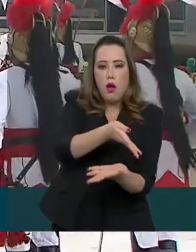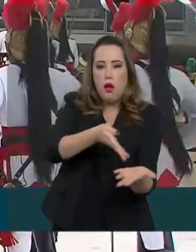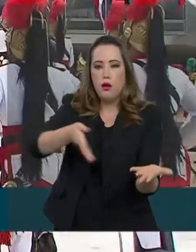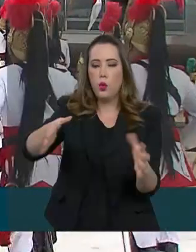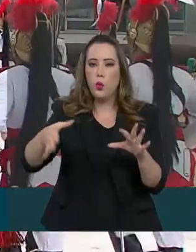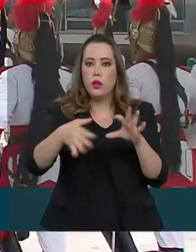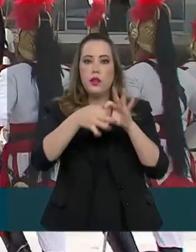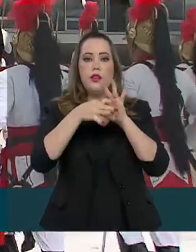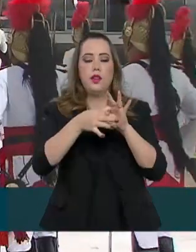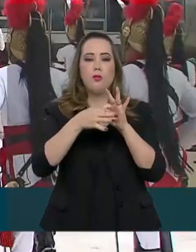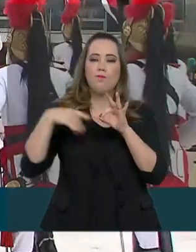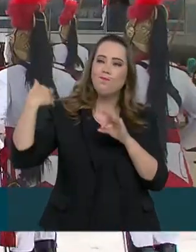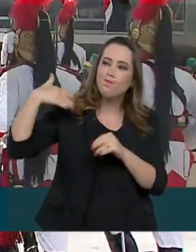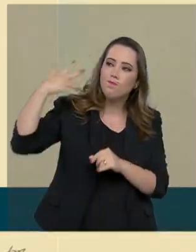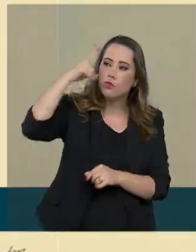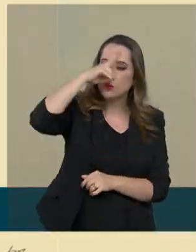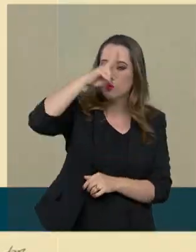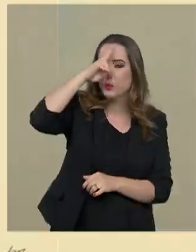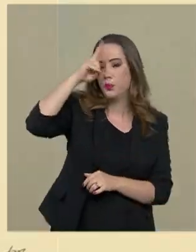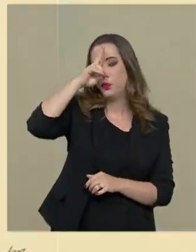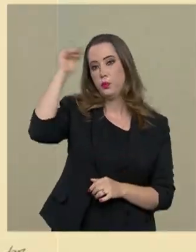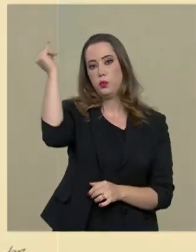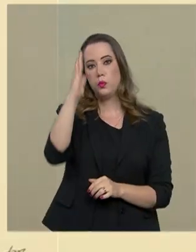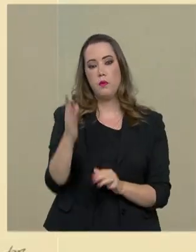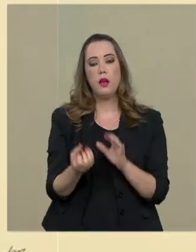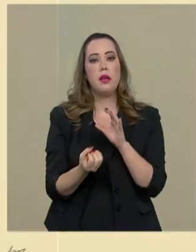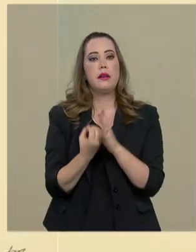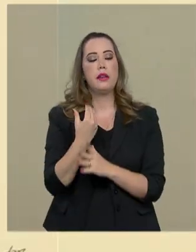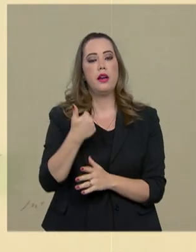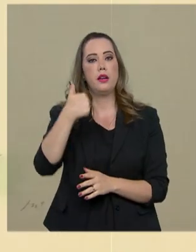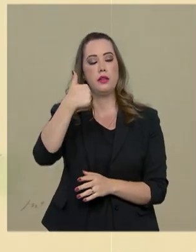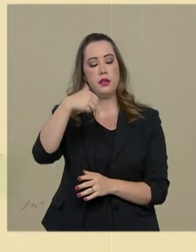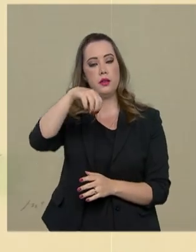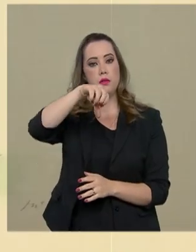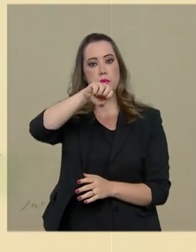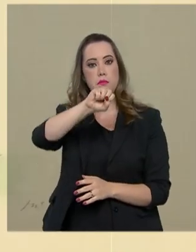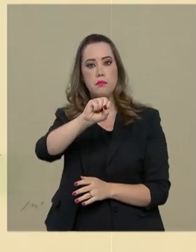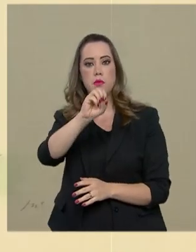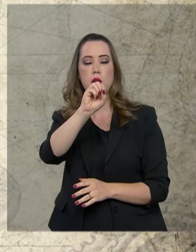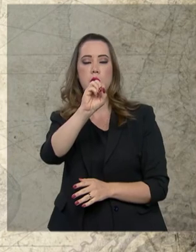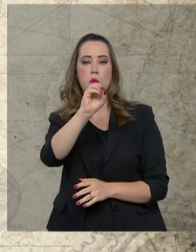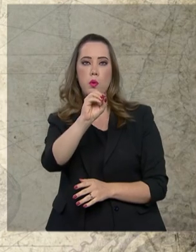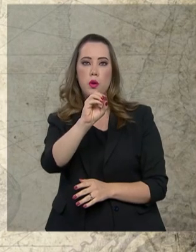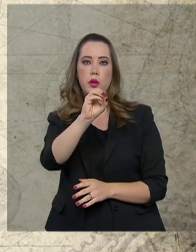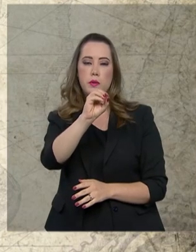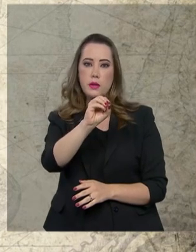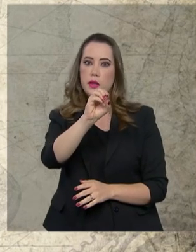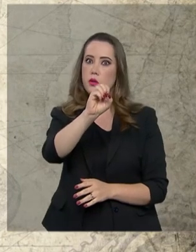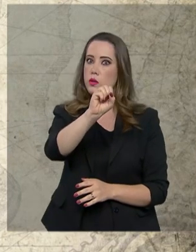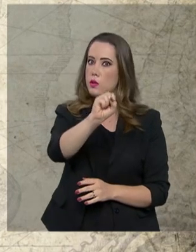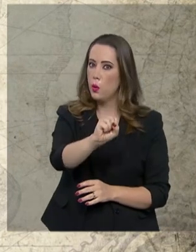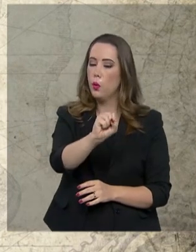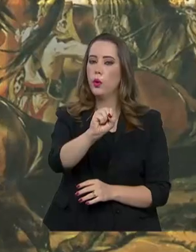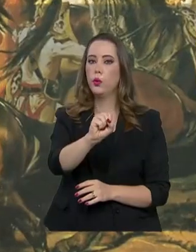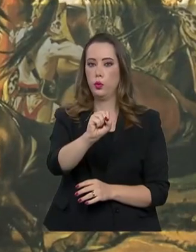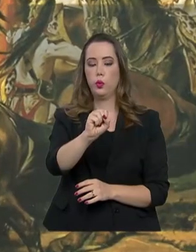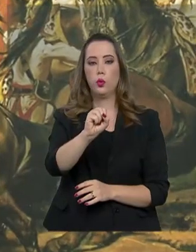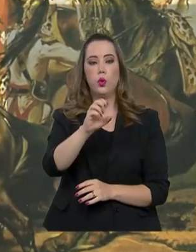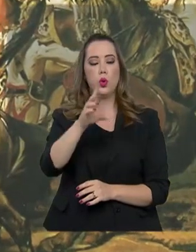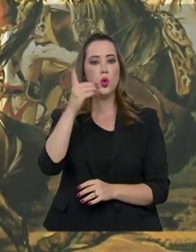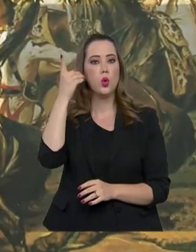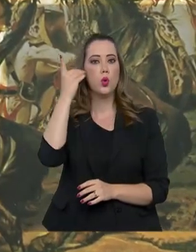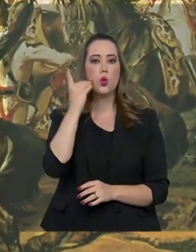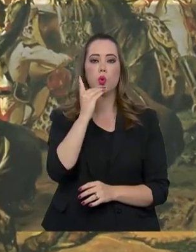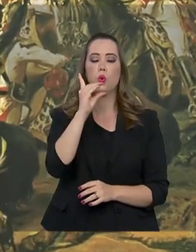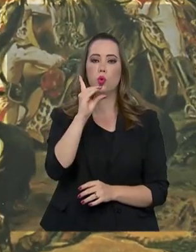num contexto histórico nacional. Criado em 1808 pelo príncipe regente de Portugal, Dom João, o